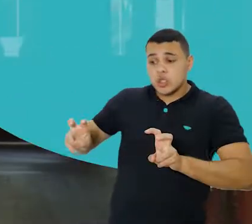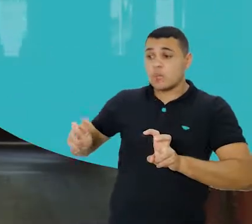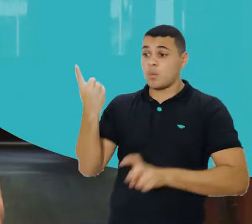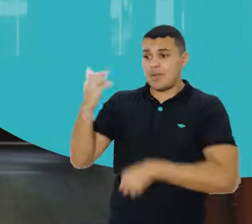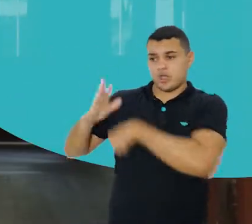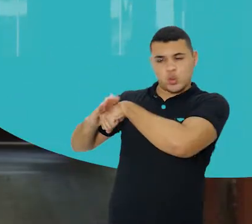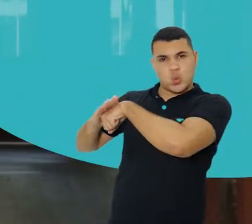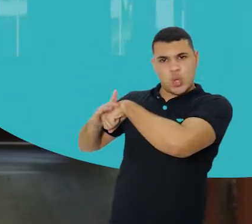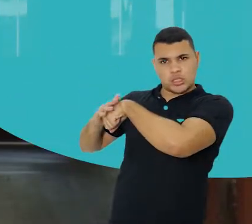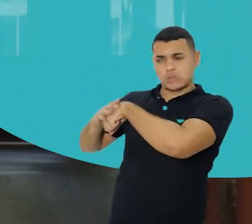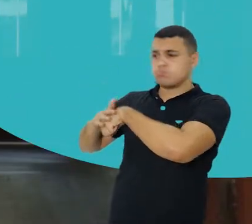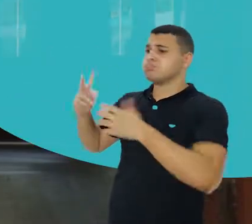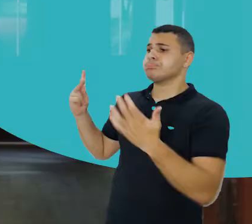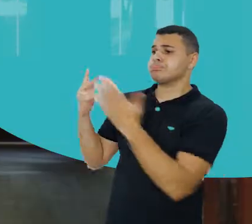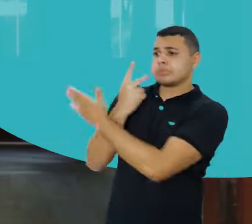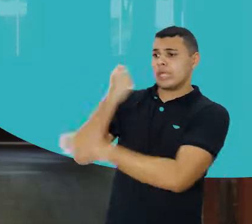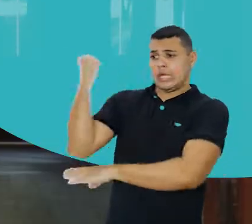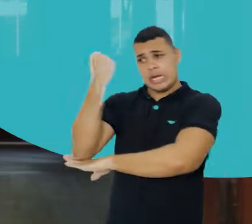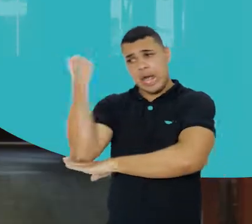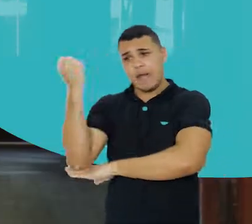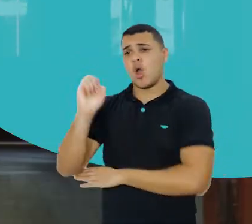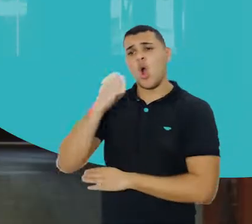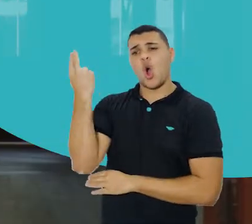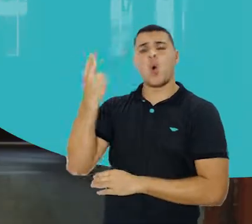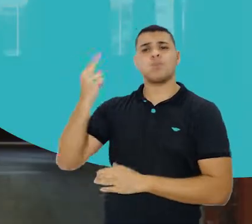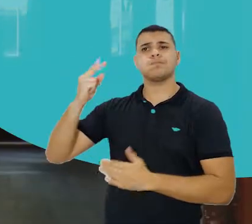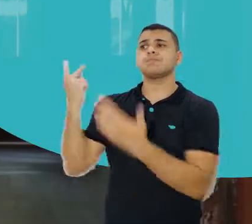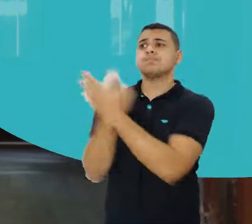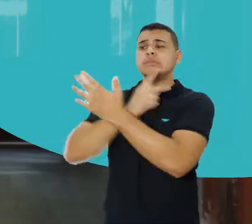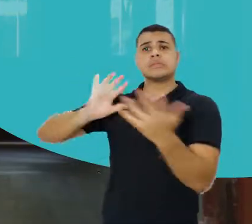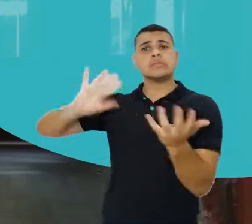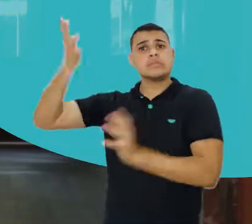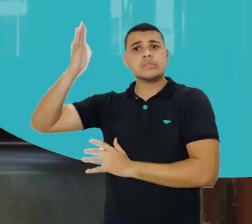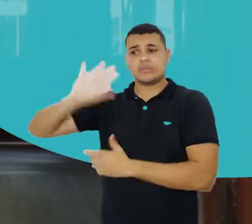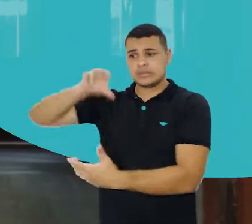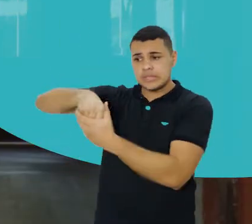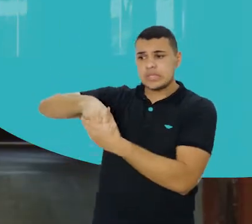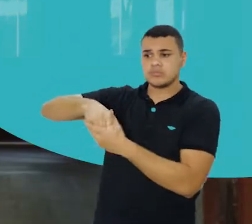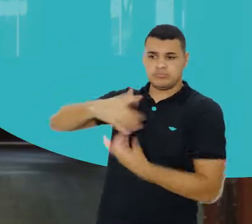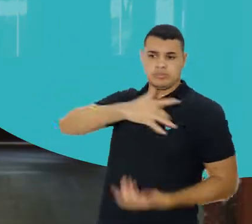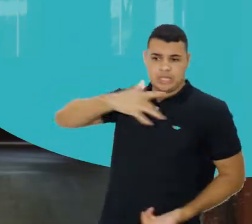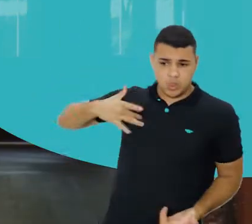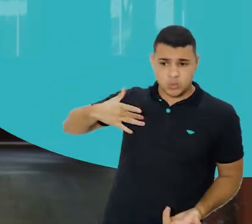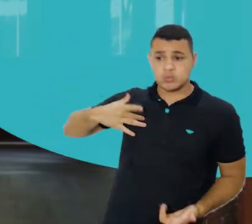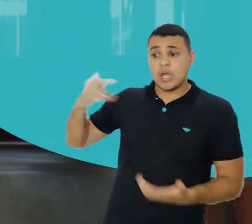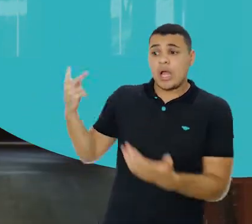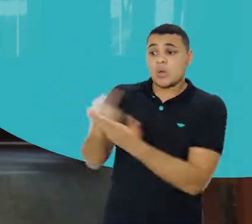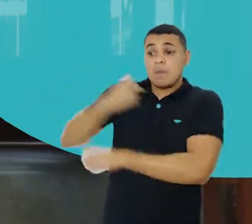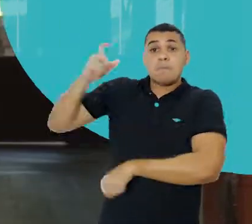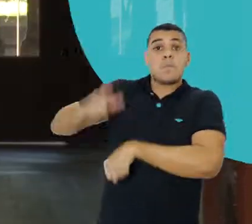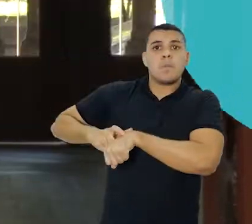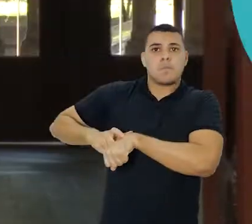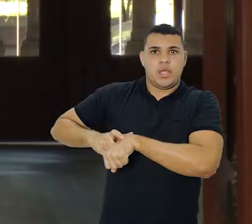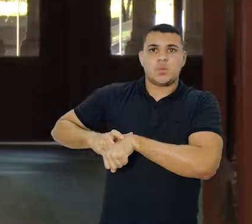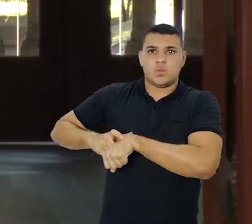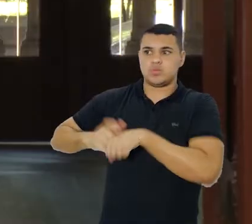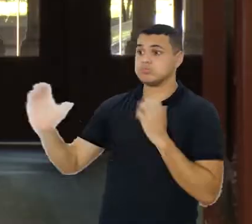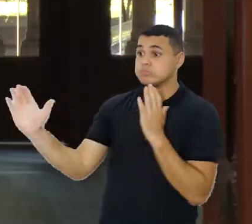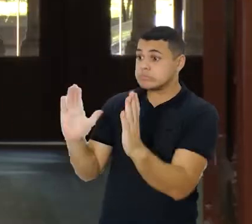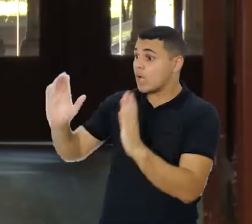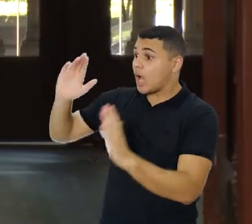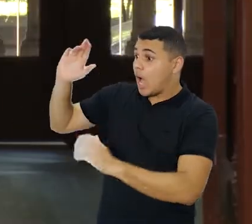frequência de casos de uma doença, de um agravo ou de um evento relacionado à saúde, num determinado momento do